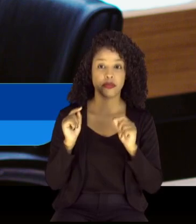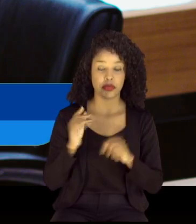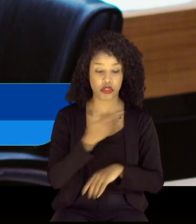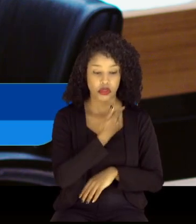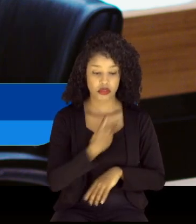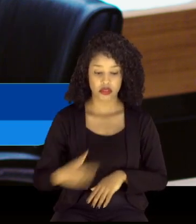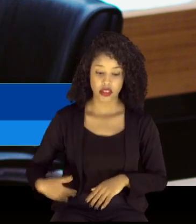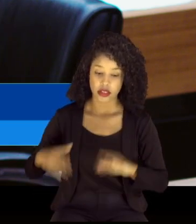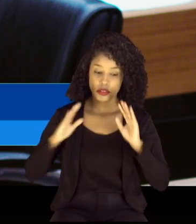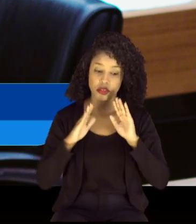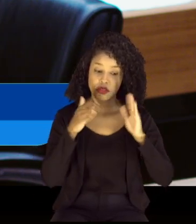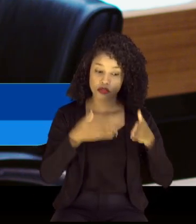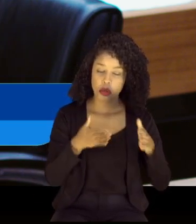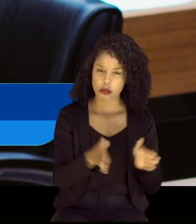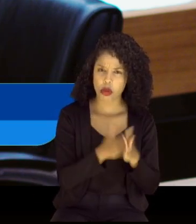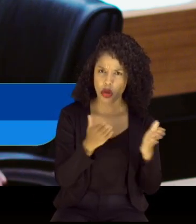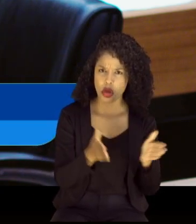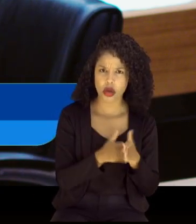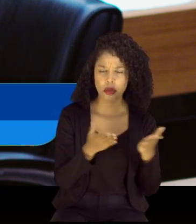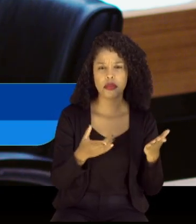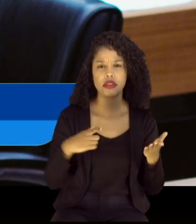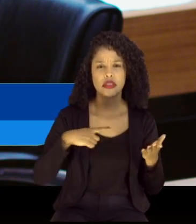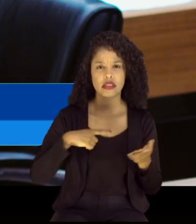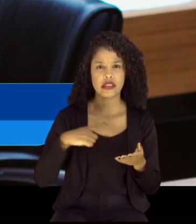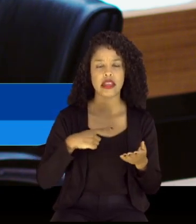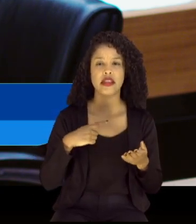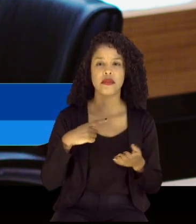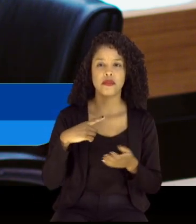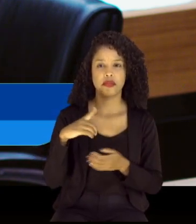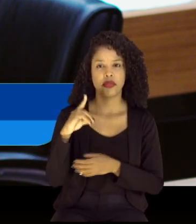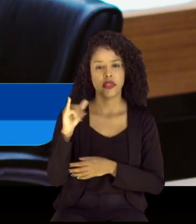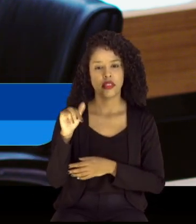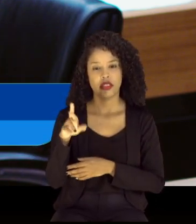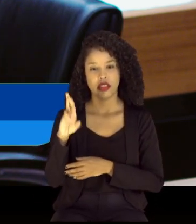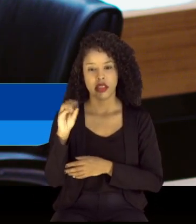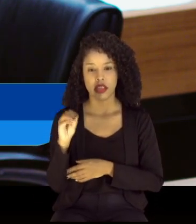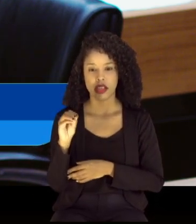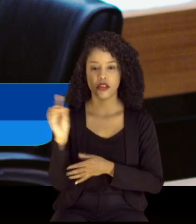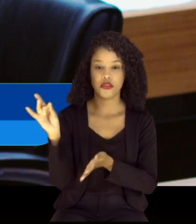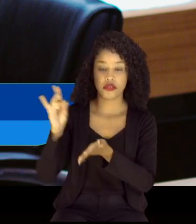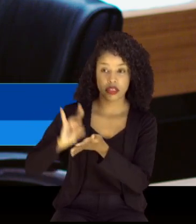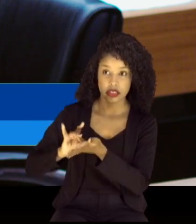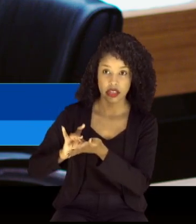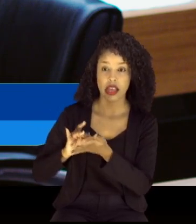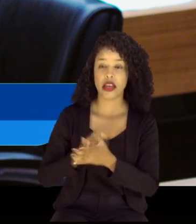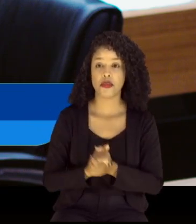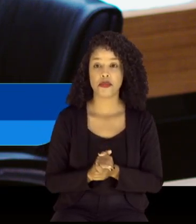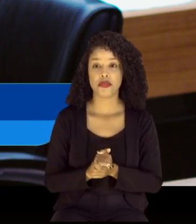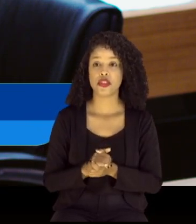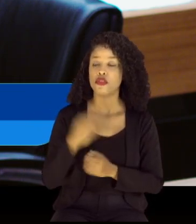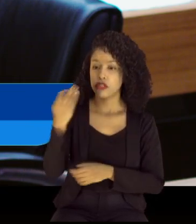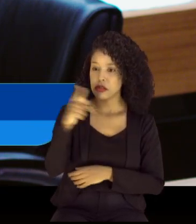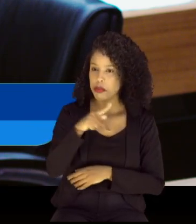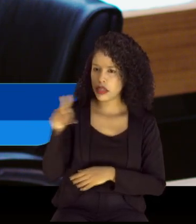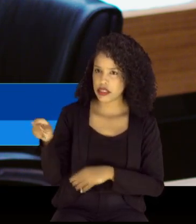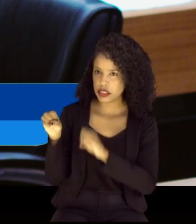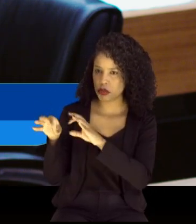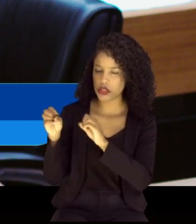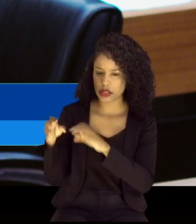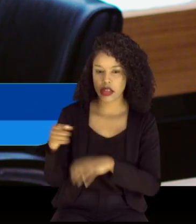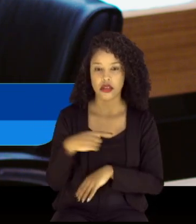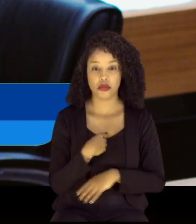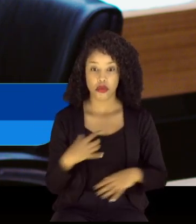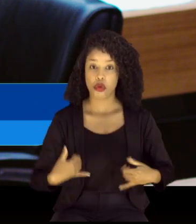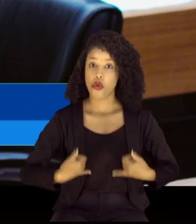e se aí está no Diário Oficial, precisamos consultar, Valdemar, e você, como presidente da Comissão de Educação, do qual eu tenho a honra de estar junto com você na comissão, inclusive precisamos